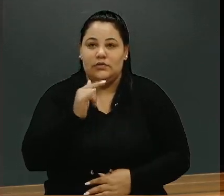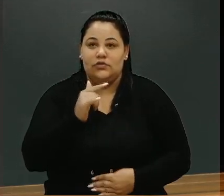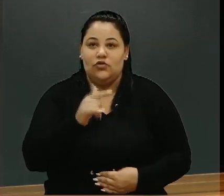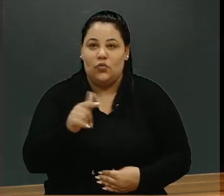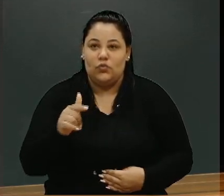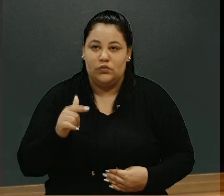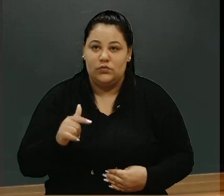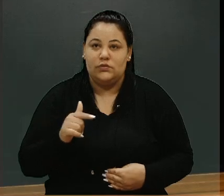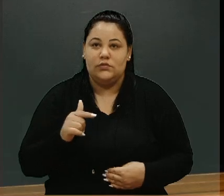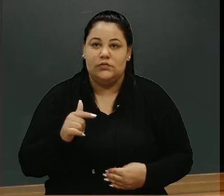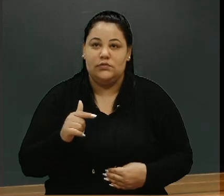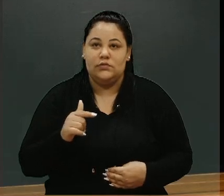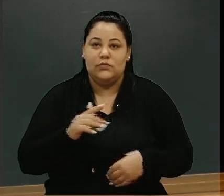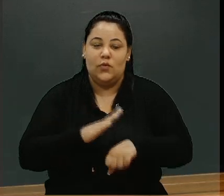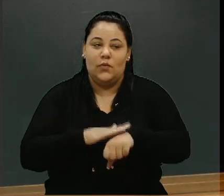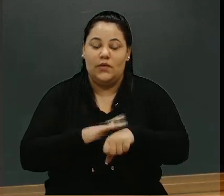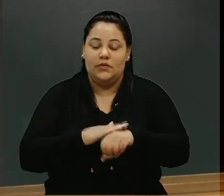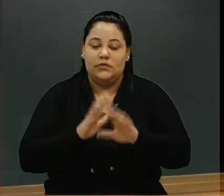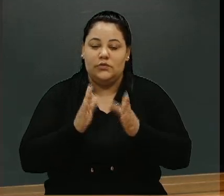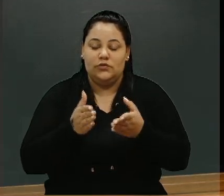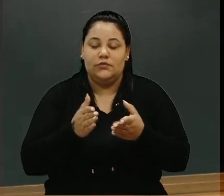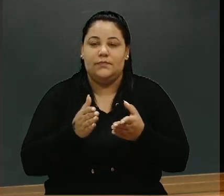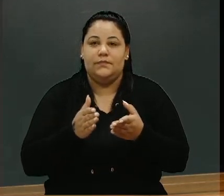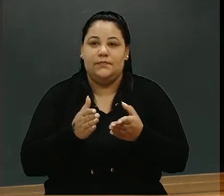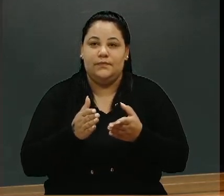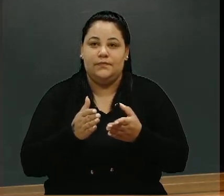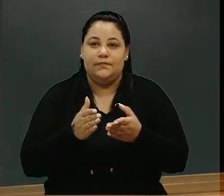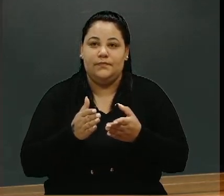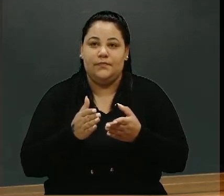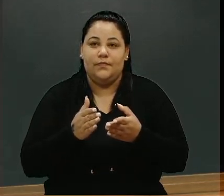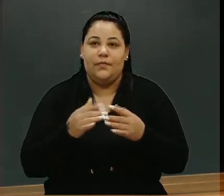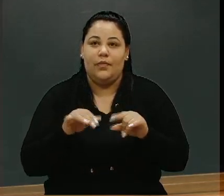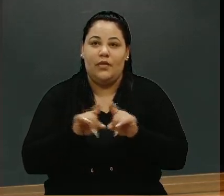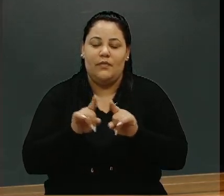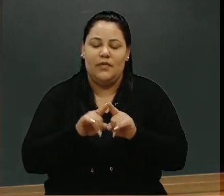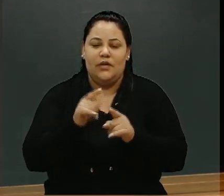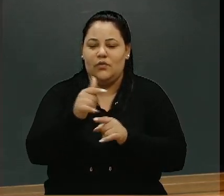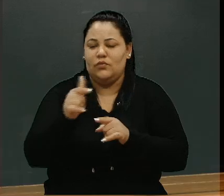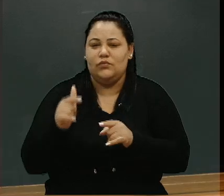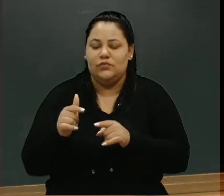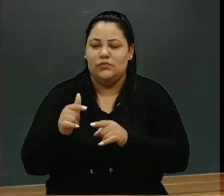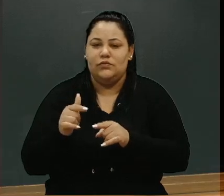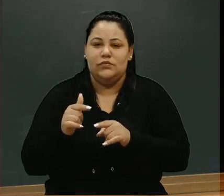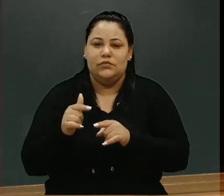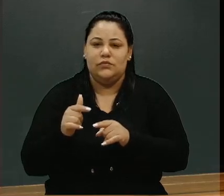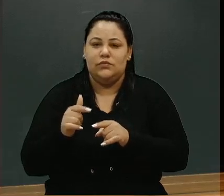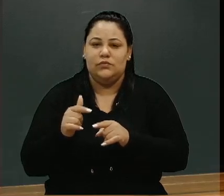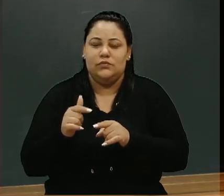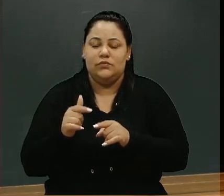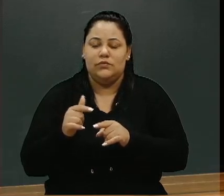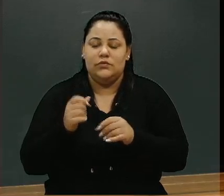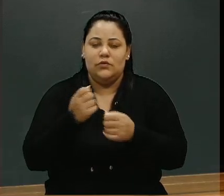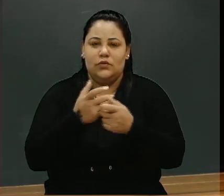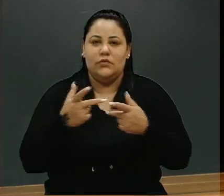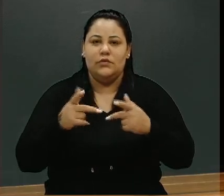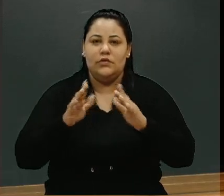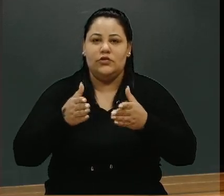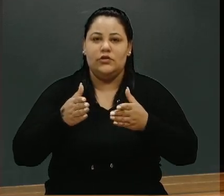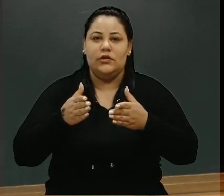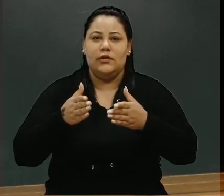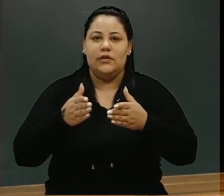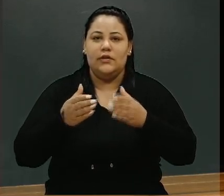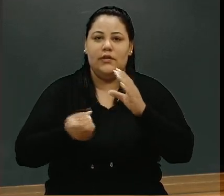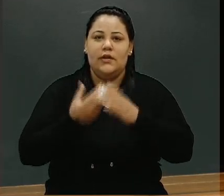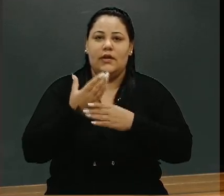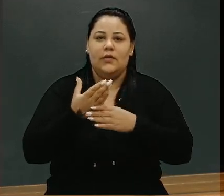importantes situações que saíram lá da Paralela, como o lançamento da Honey Bomb Records, que é uma gravadora que lança as bandas aqui